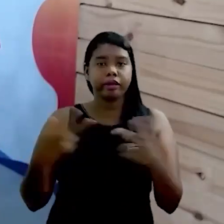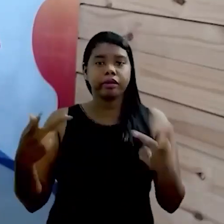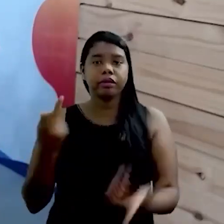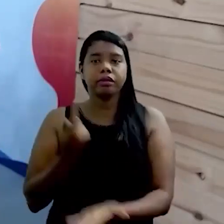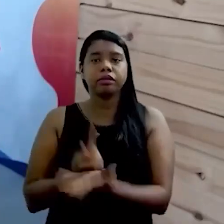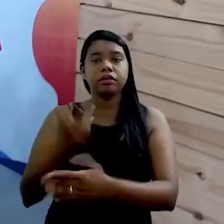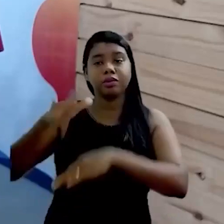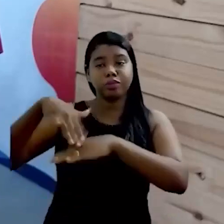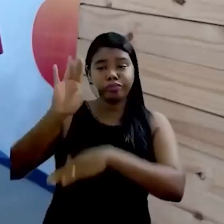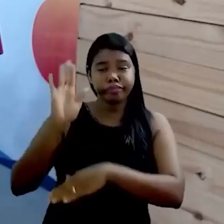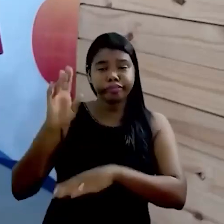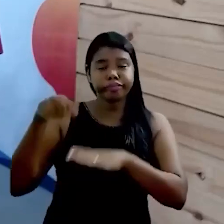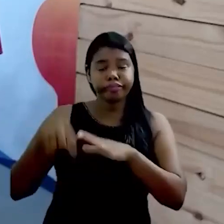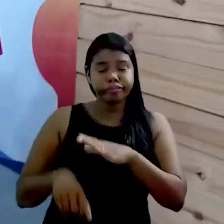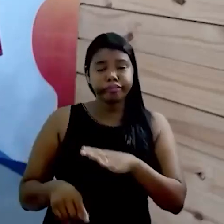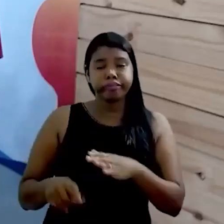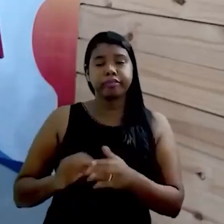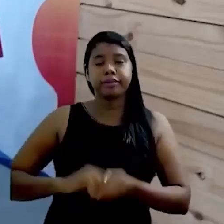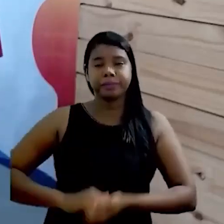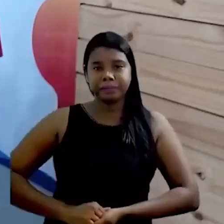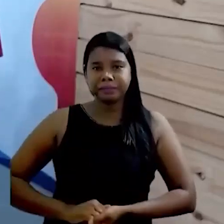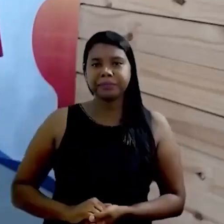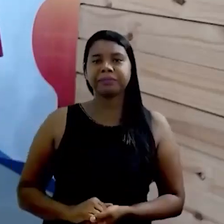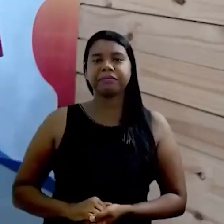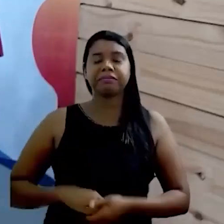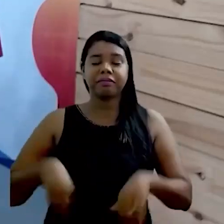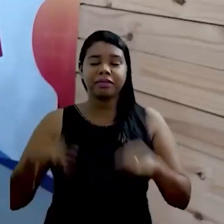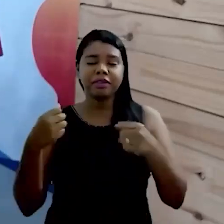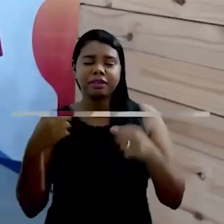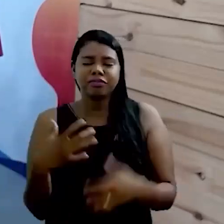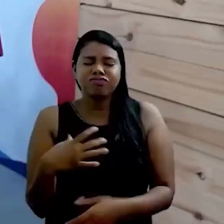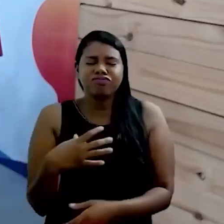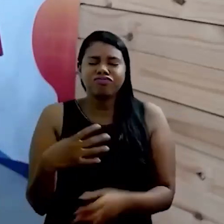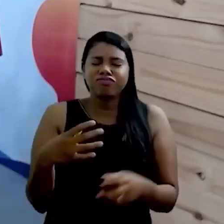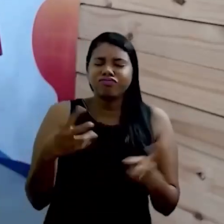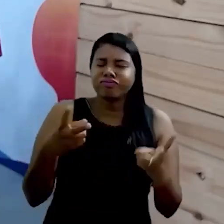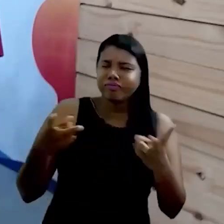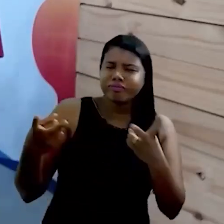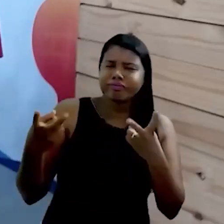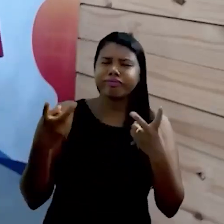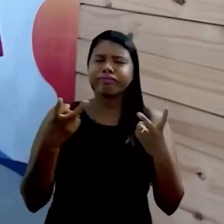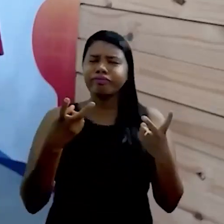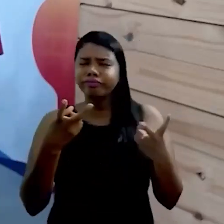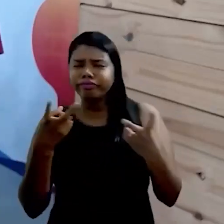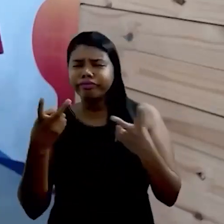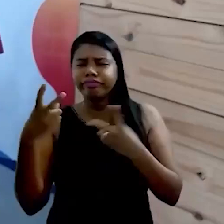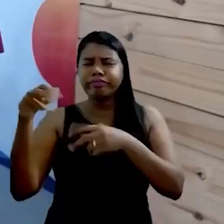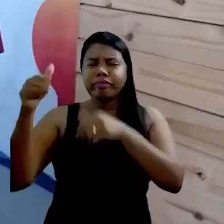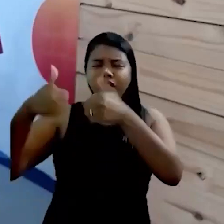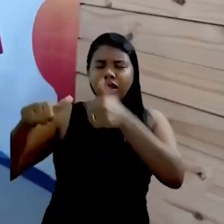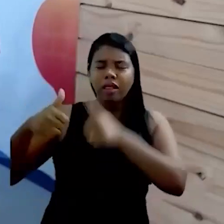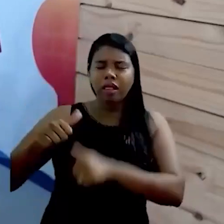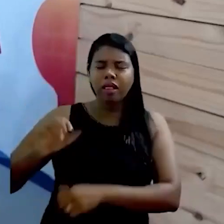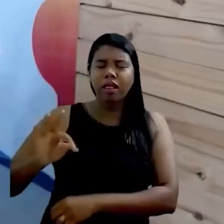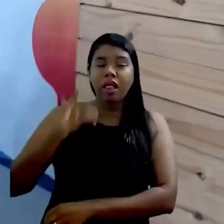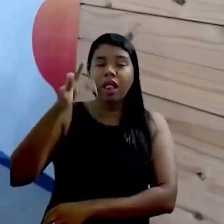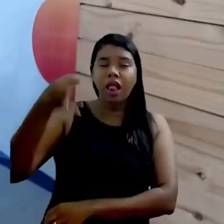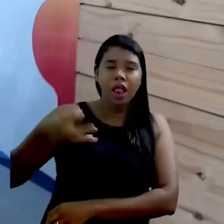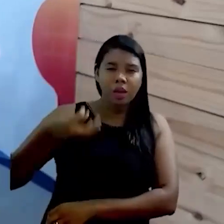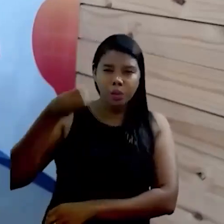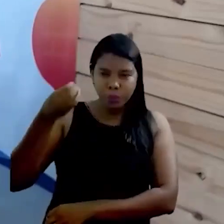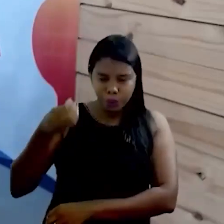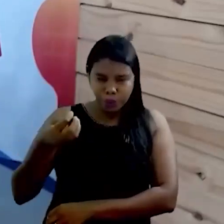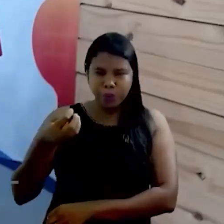é muito mais profundo. Né? E a gente tem que ter essa sensibilidade, esse olhar muito apurado de observar o todo, né? Ser